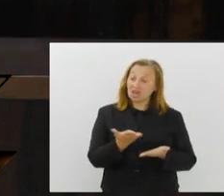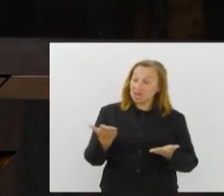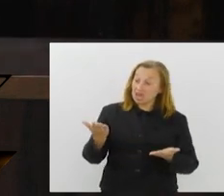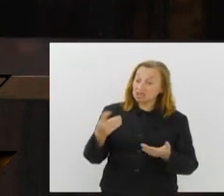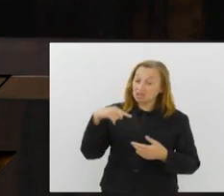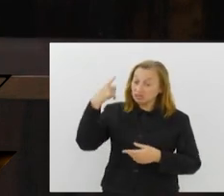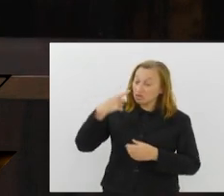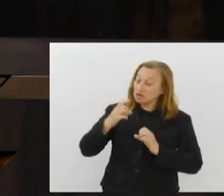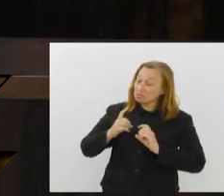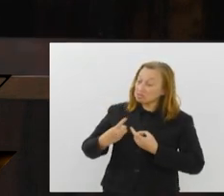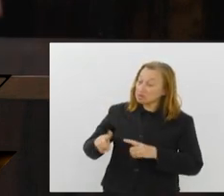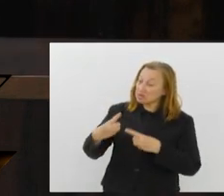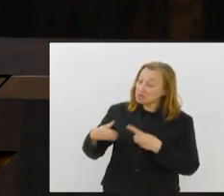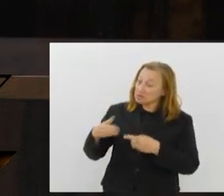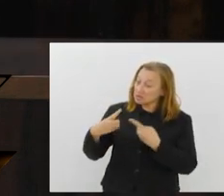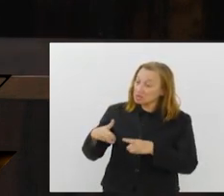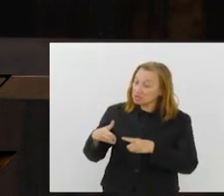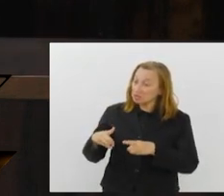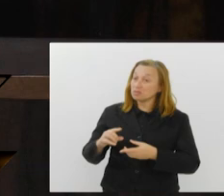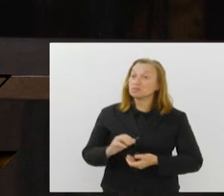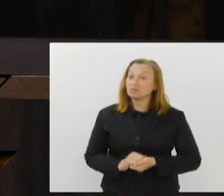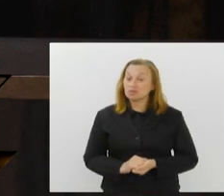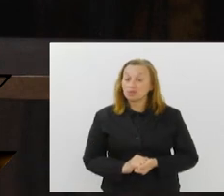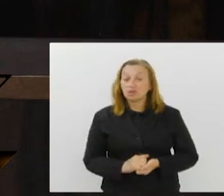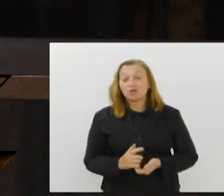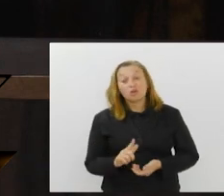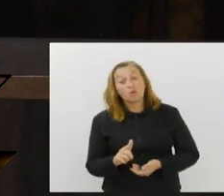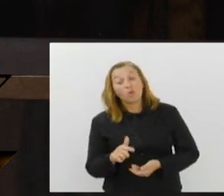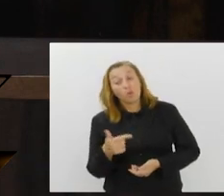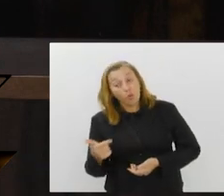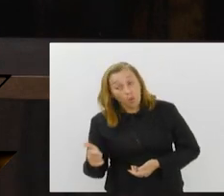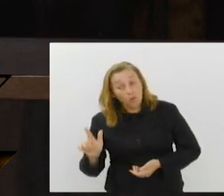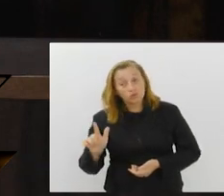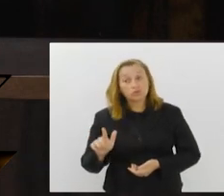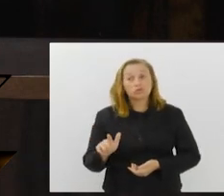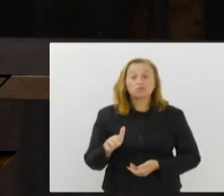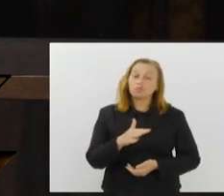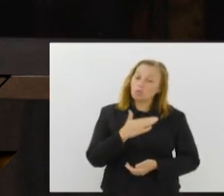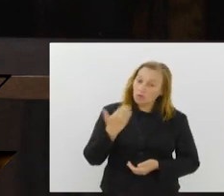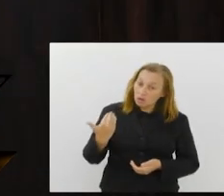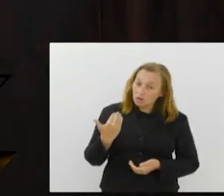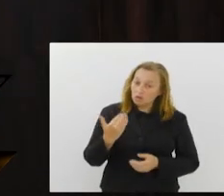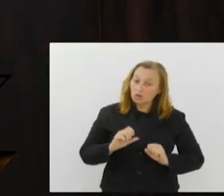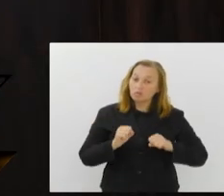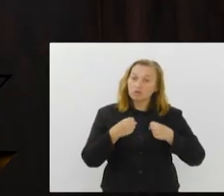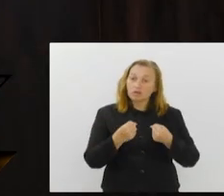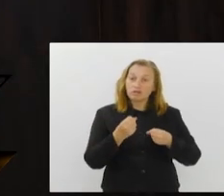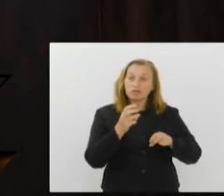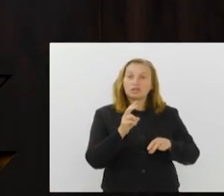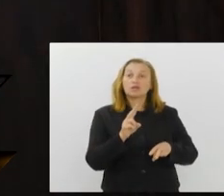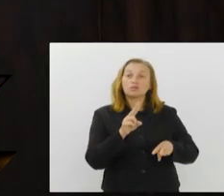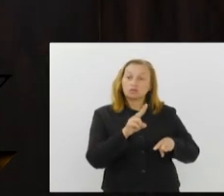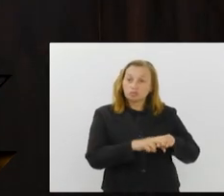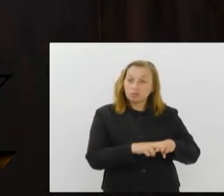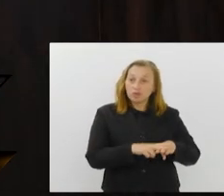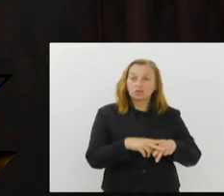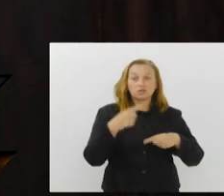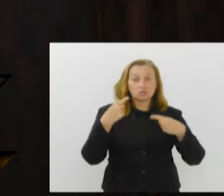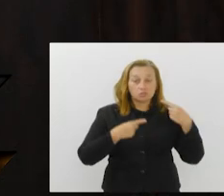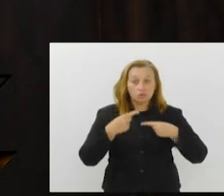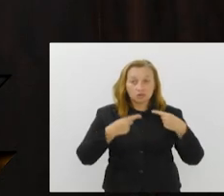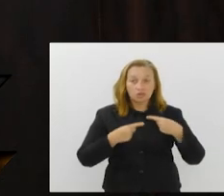eram perseguidos ameaçados e alguns pagaram com a vida defender os presos políticos nos pões da